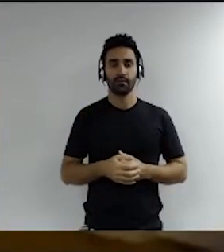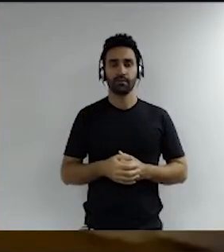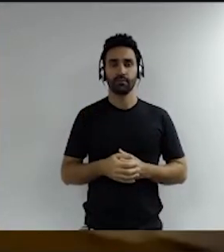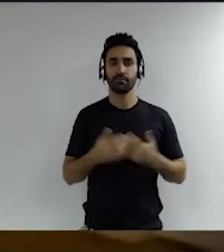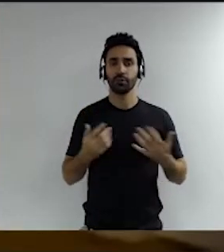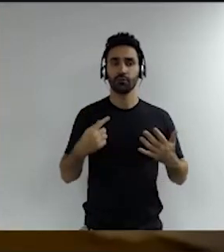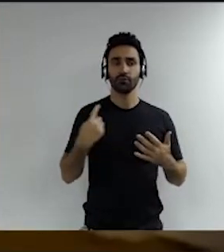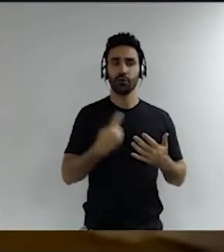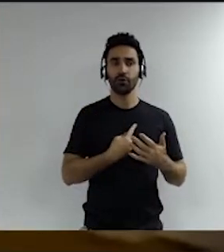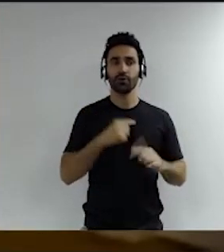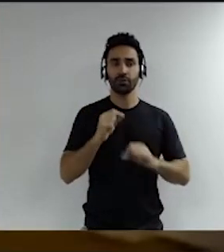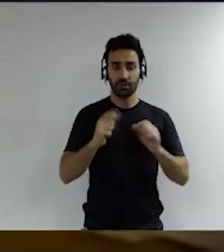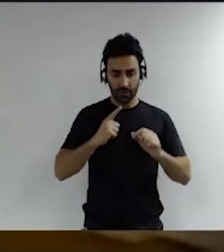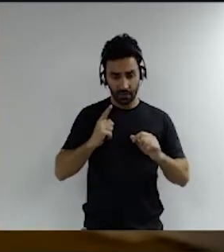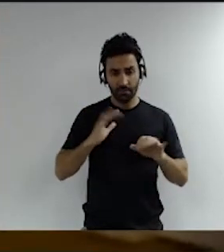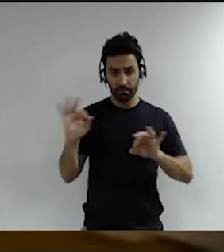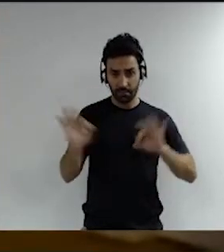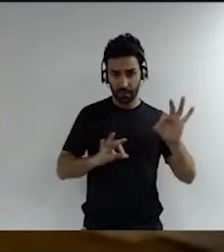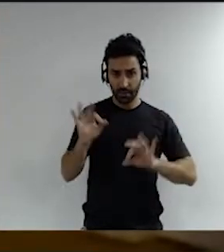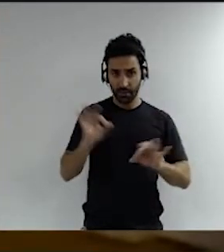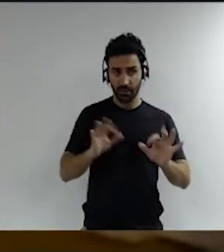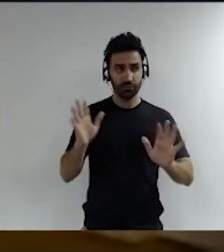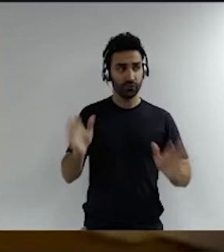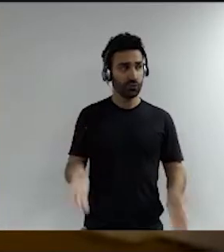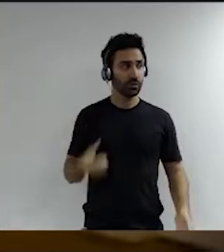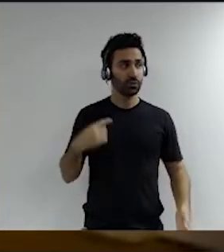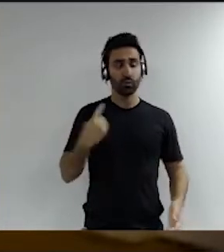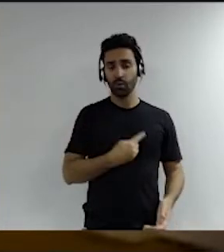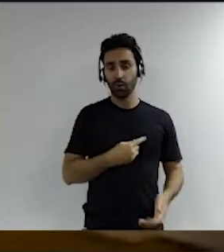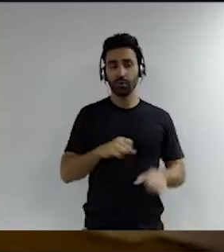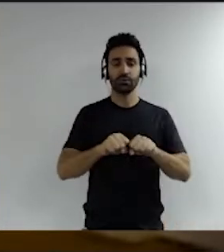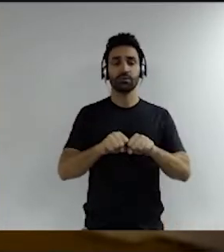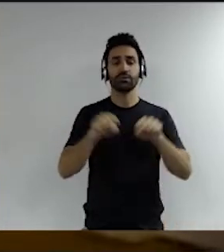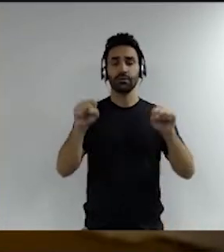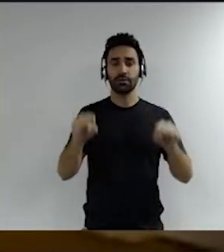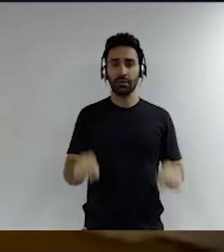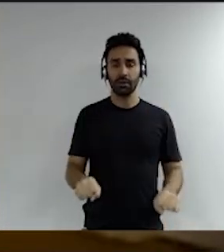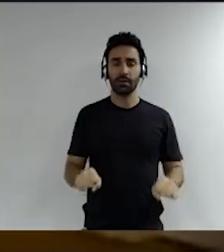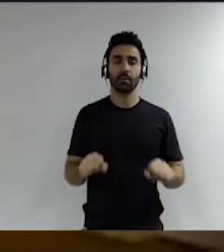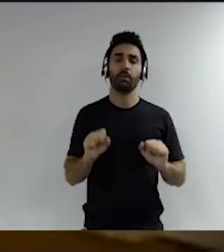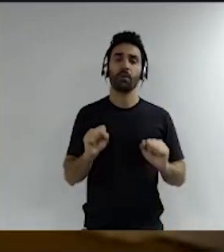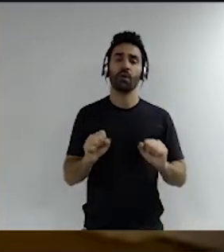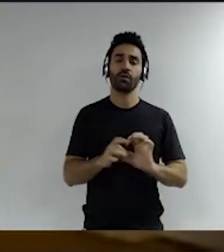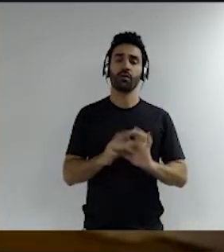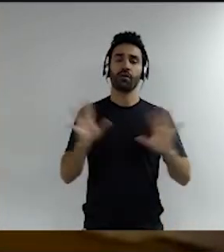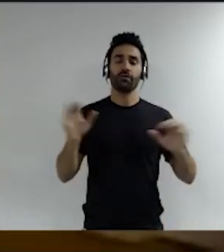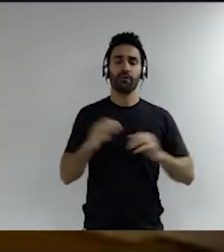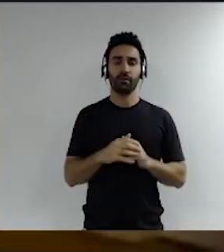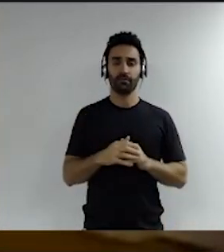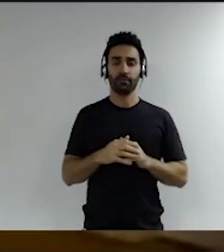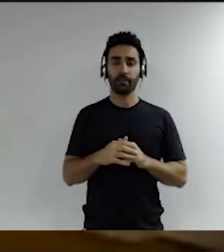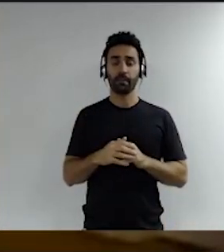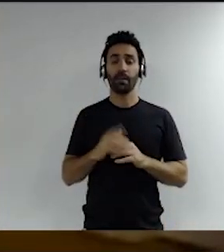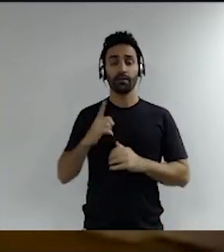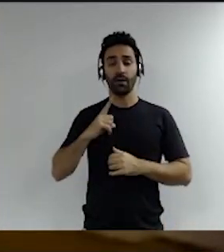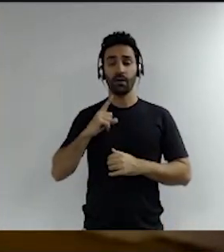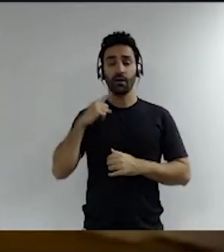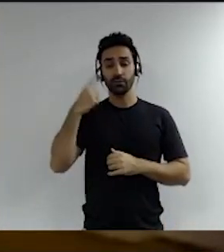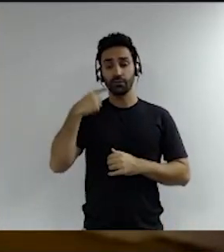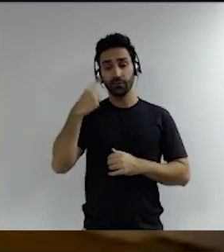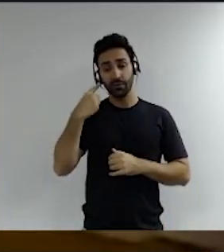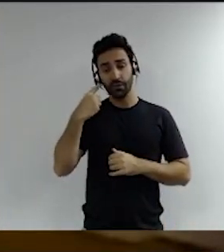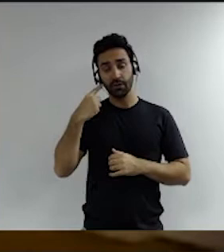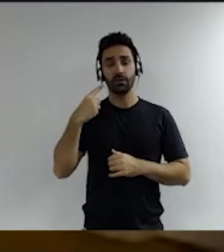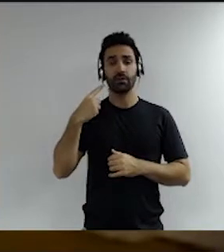Nós estamos preparados? O nosso sistema permite, Um sistema onde o advogado cola grau